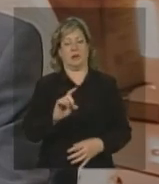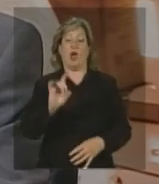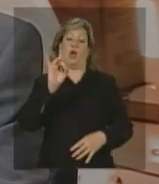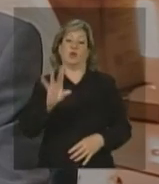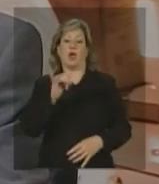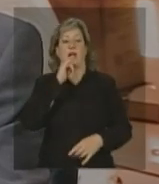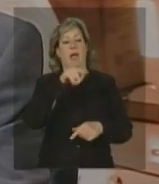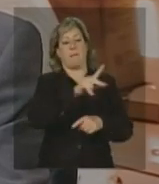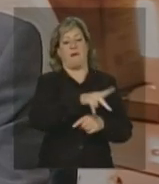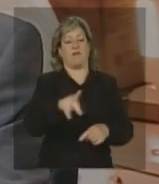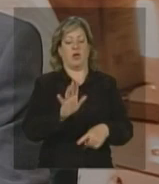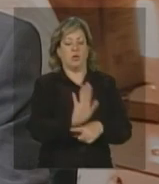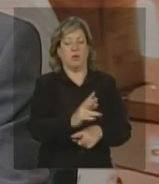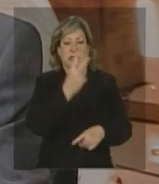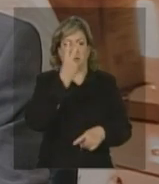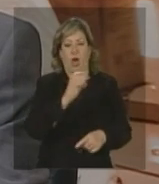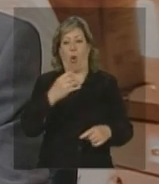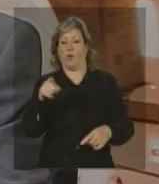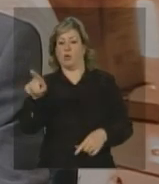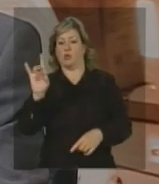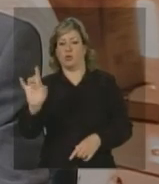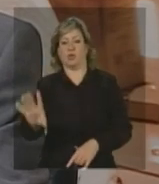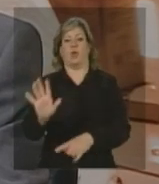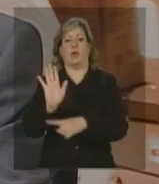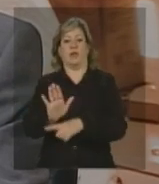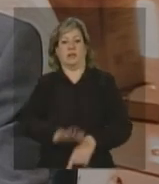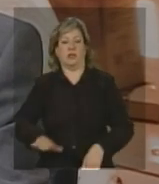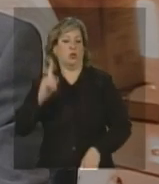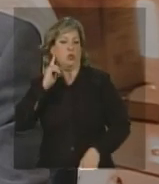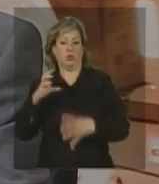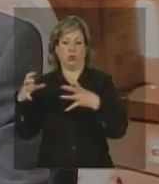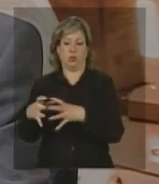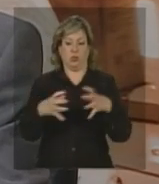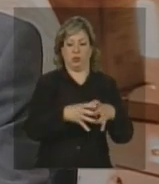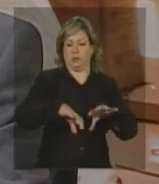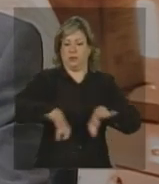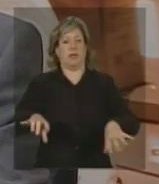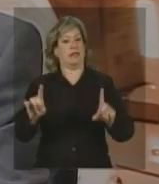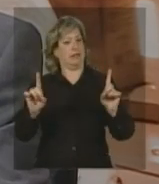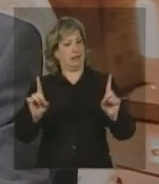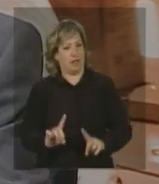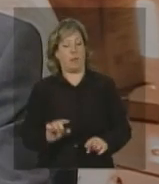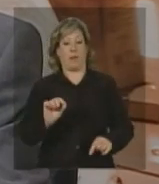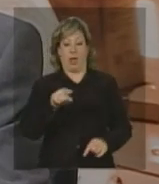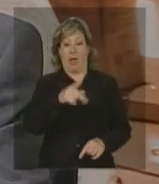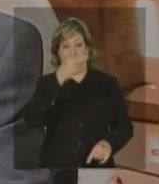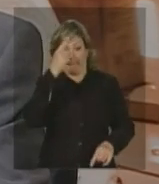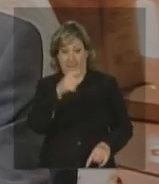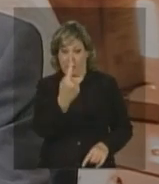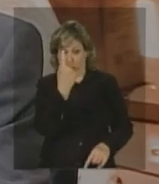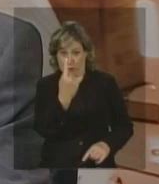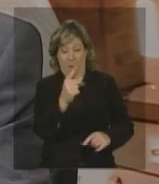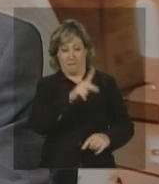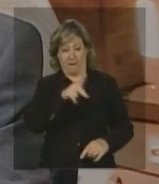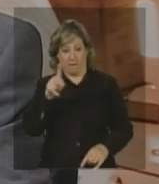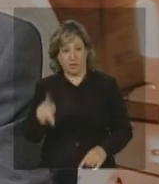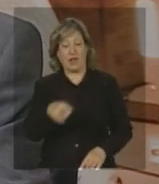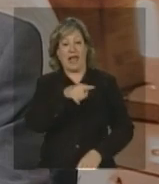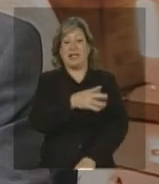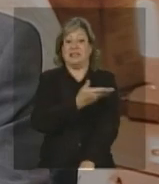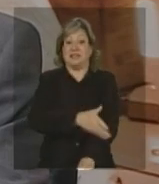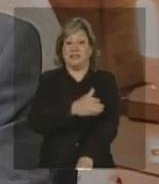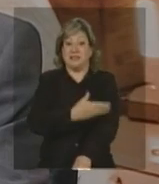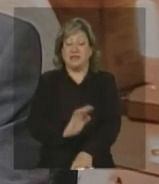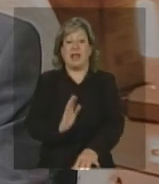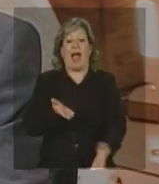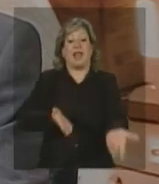crianças cegas, só o Mário que atende as crianças surdas. A ideia é que o professor atenda os alunos, né,